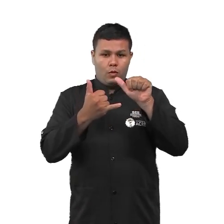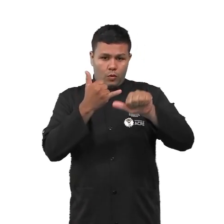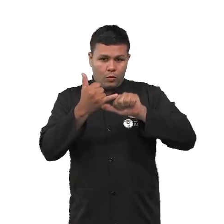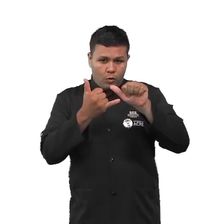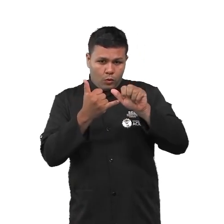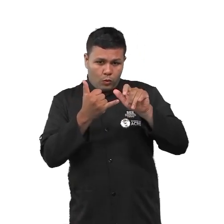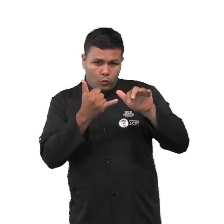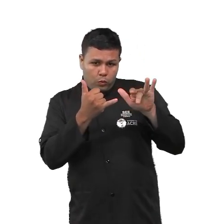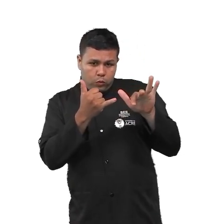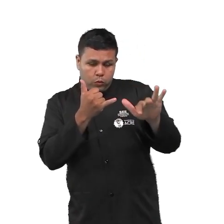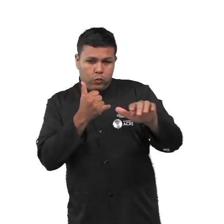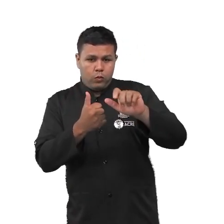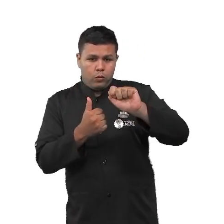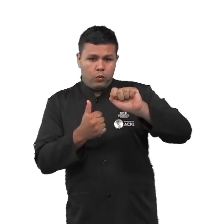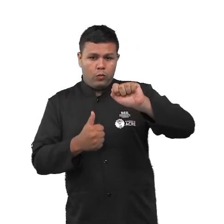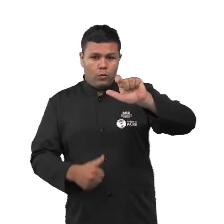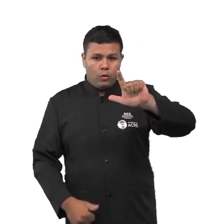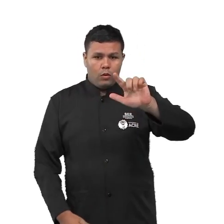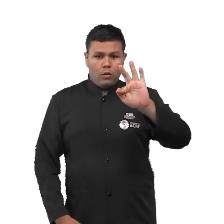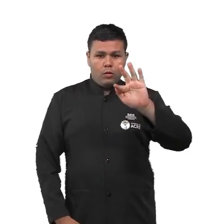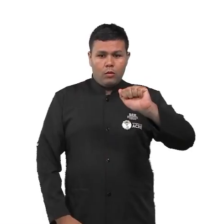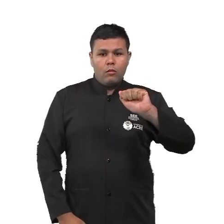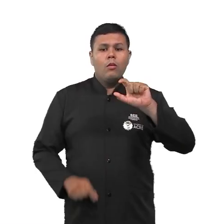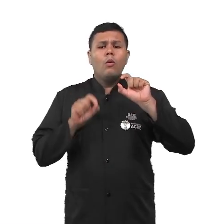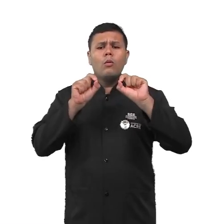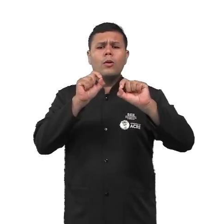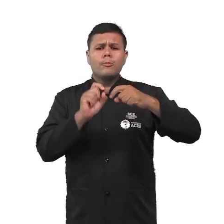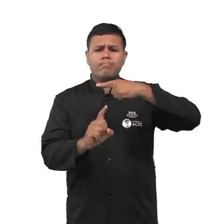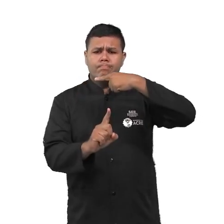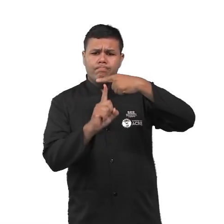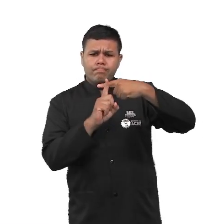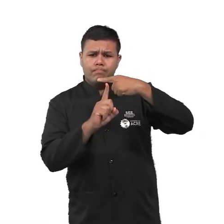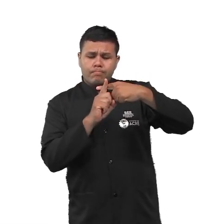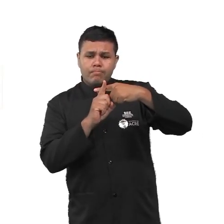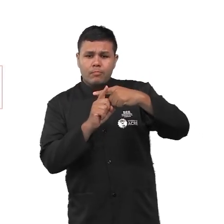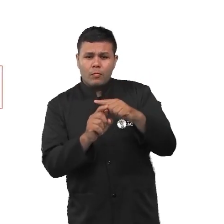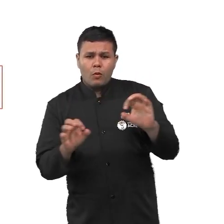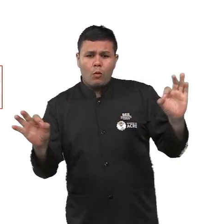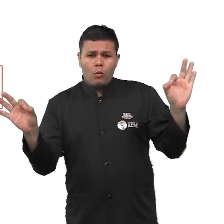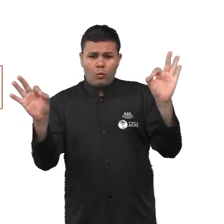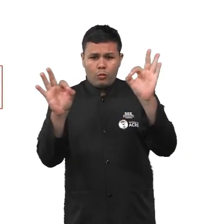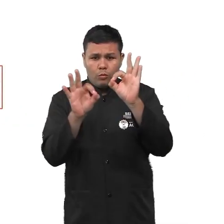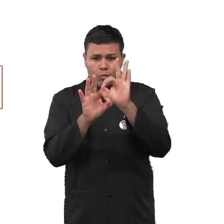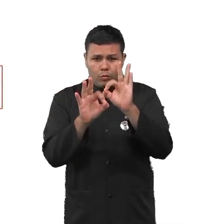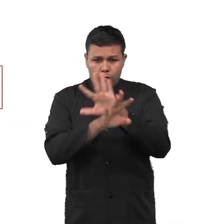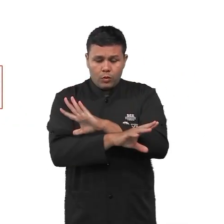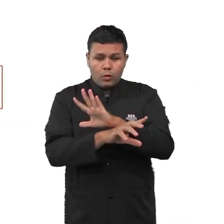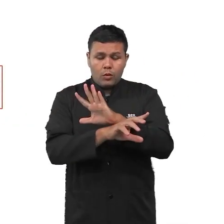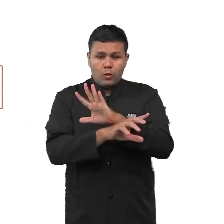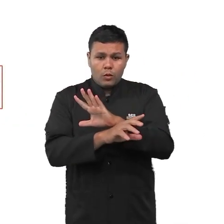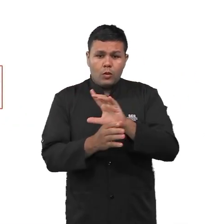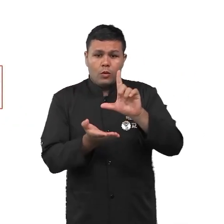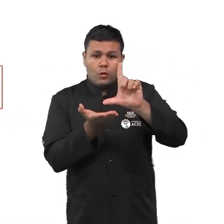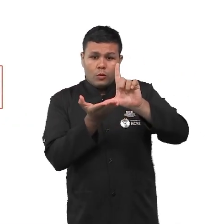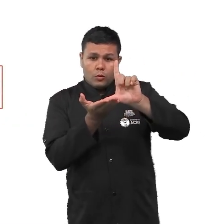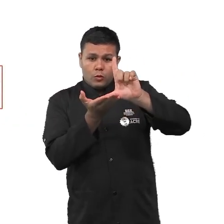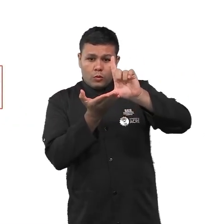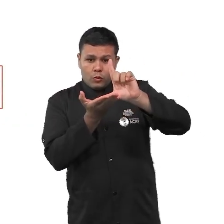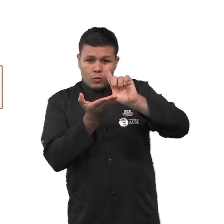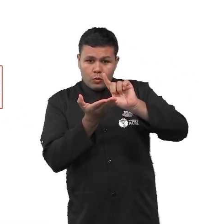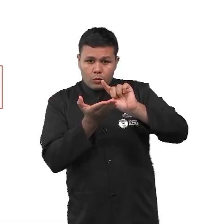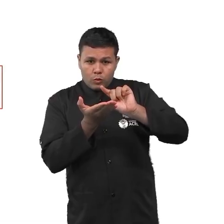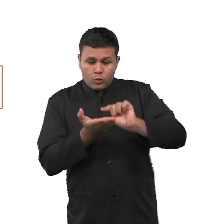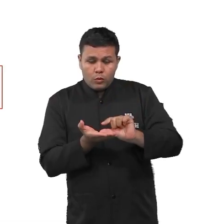Essa radiação alfa ela é positiva, e isso faz com que no final eu tenha uma diminuição de